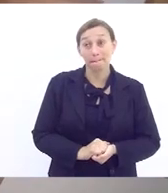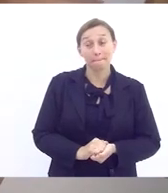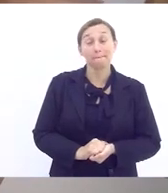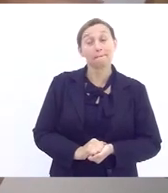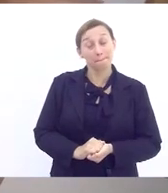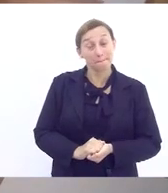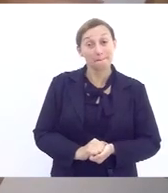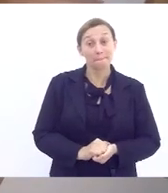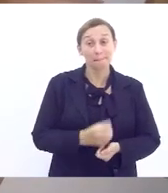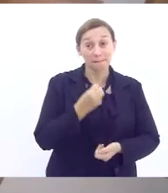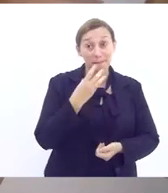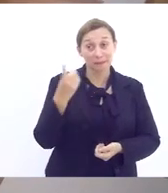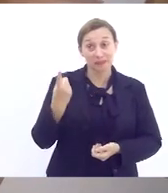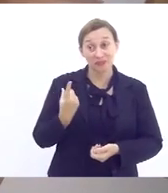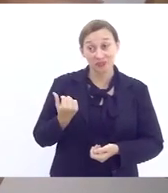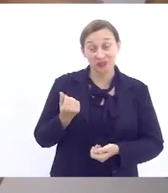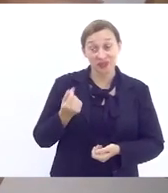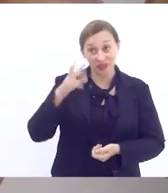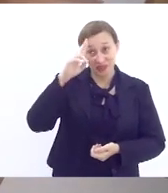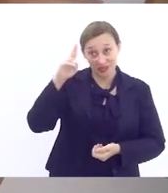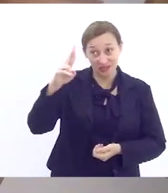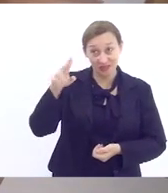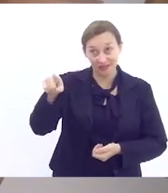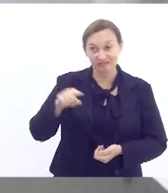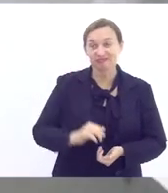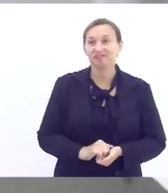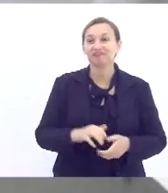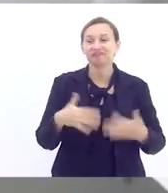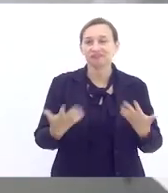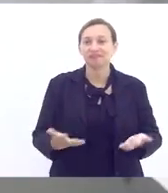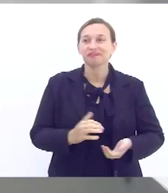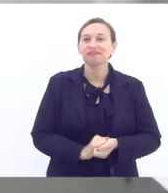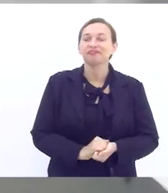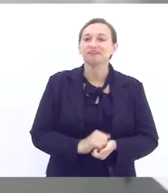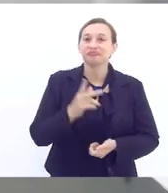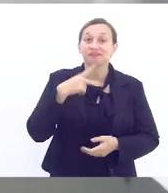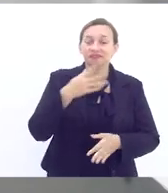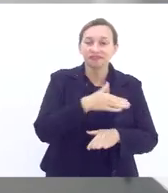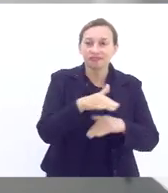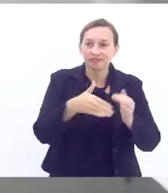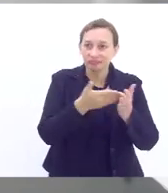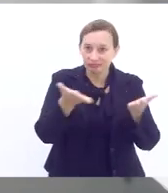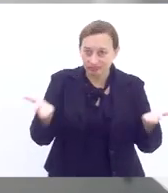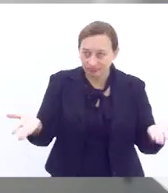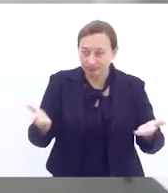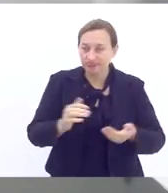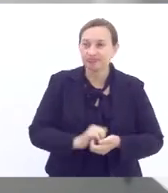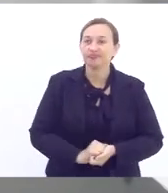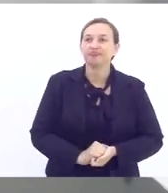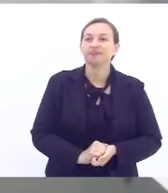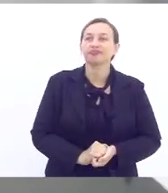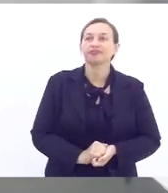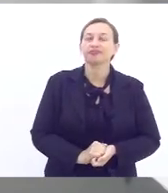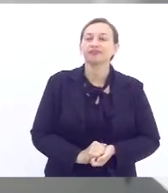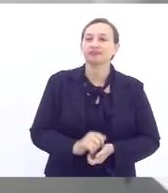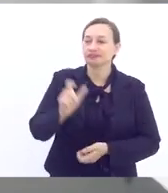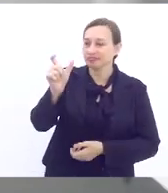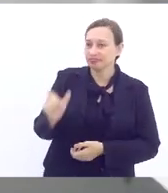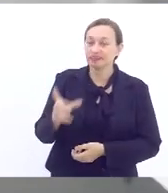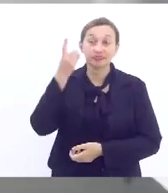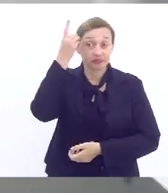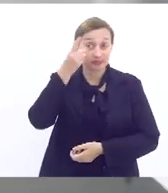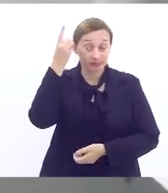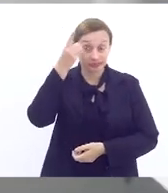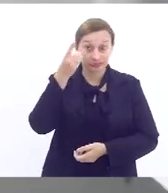a dona do dinheiro né então dizer a todos e todos que tem aqui na figura do deputado